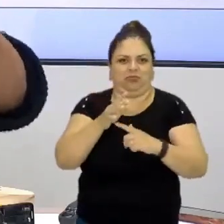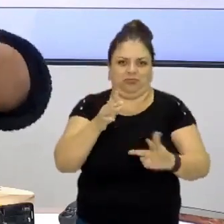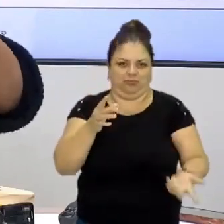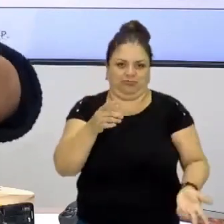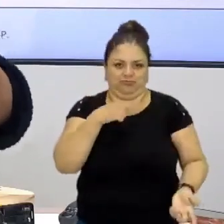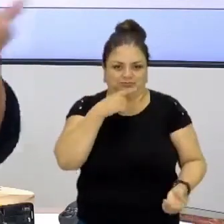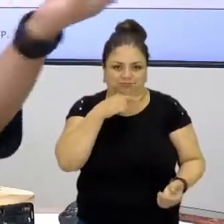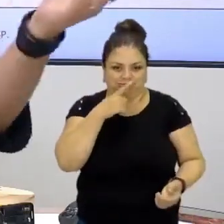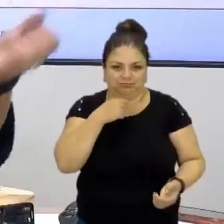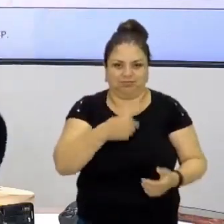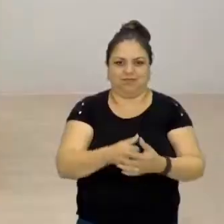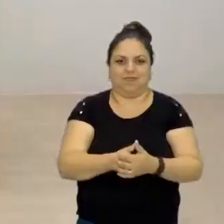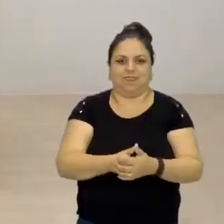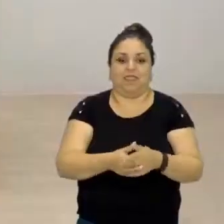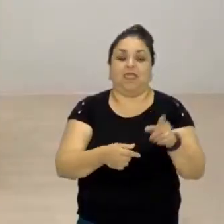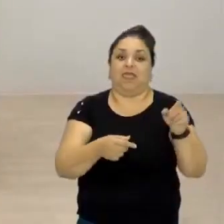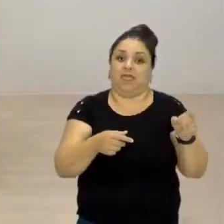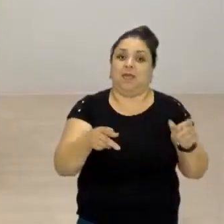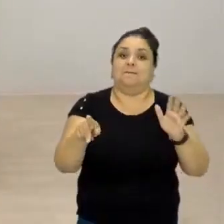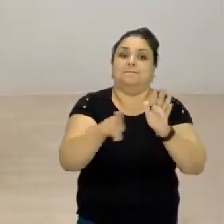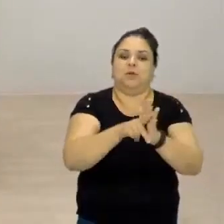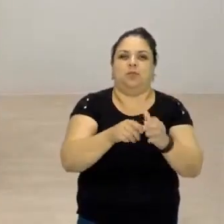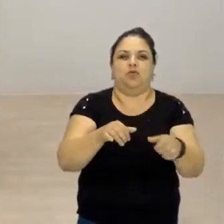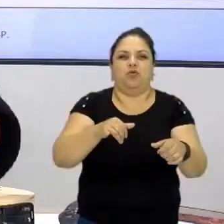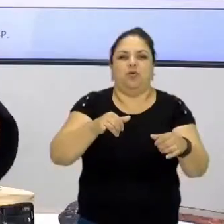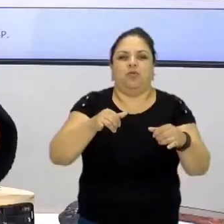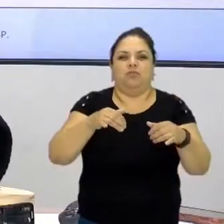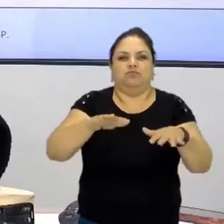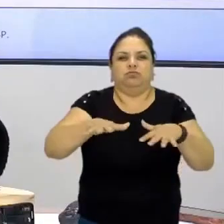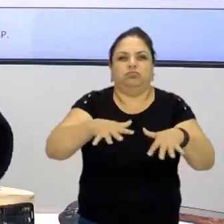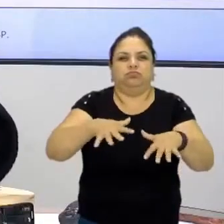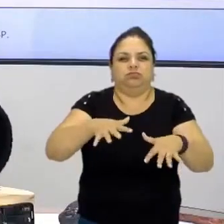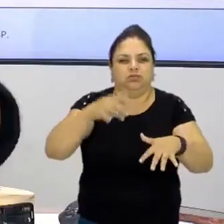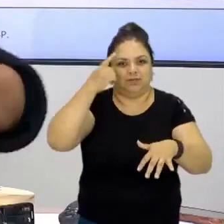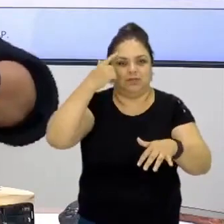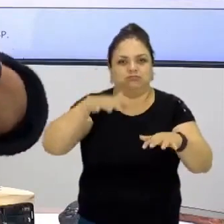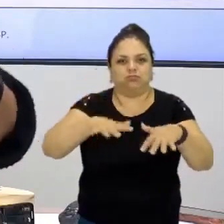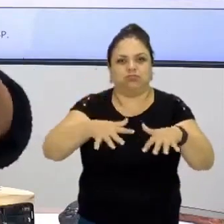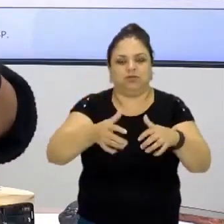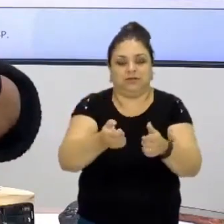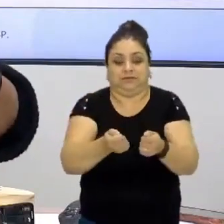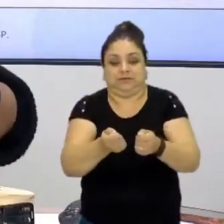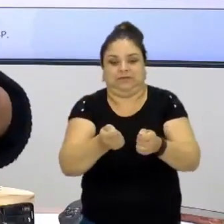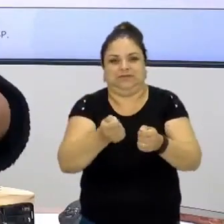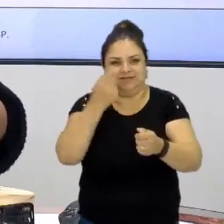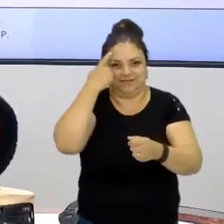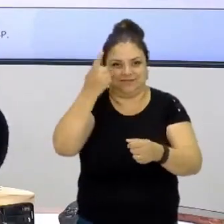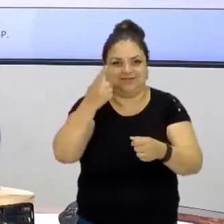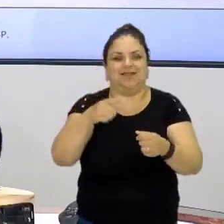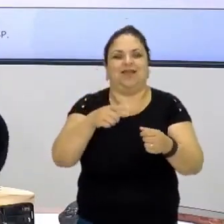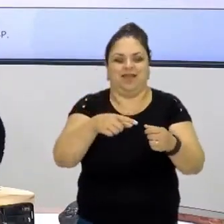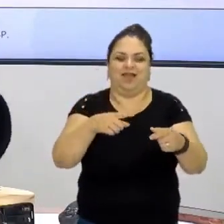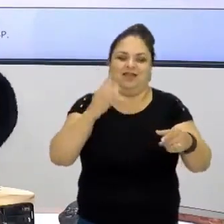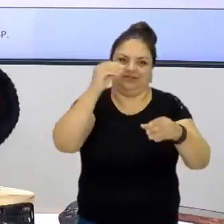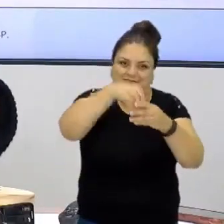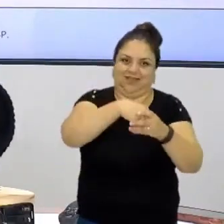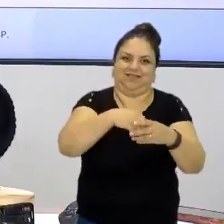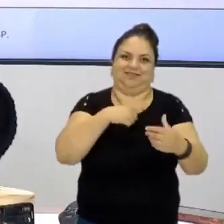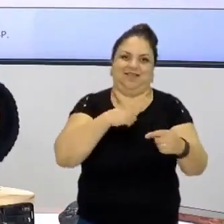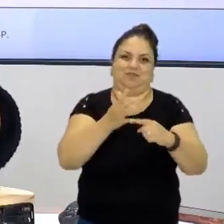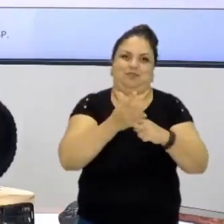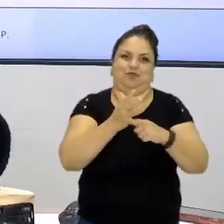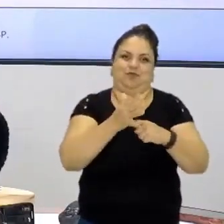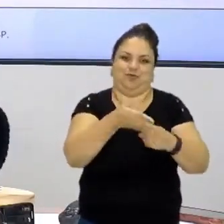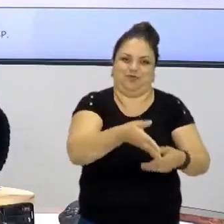controle trepidar. Que ele faz o controle vibrar. Então, se for um controle que não tem vibração de controle, não tem esse